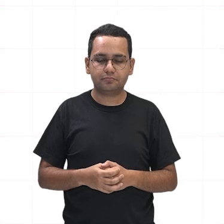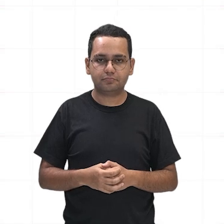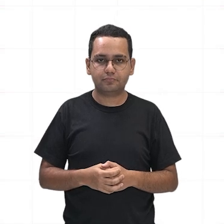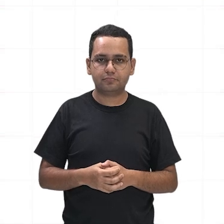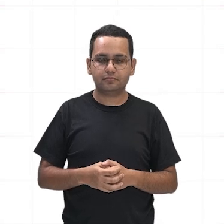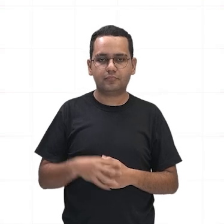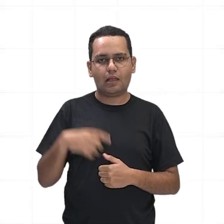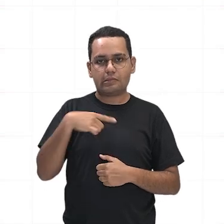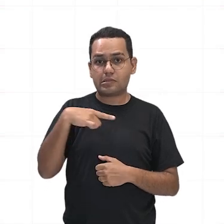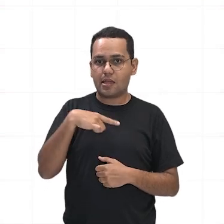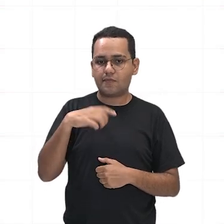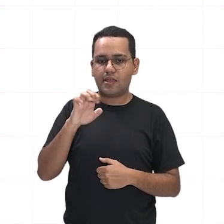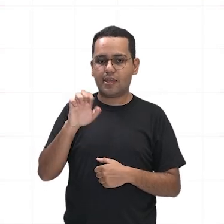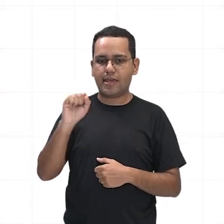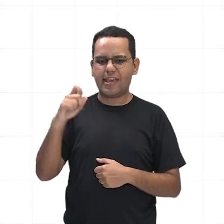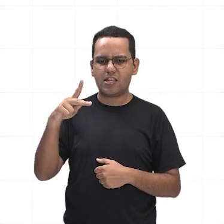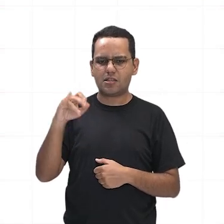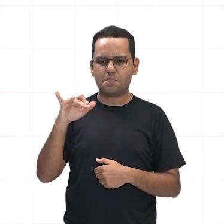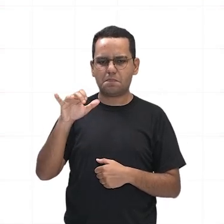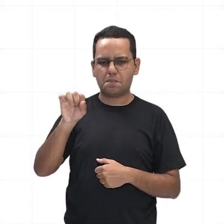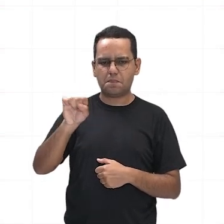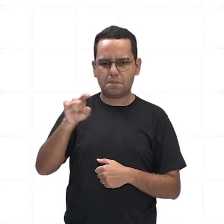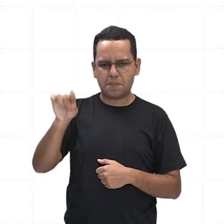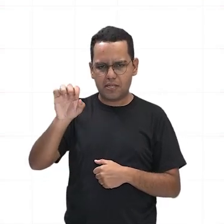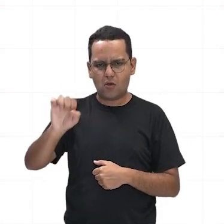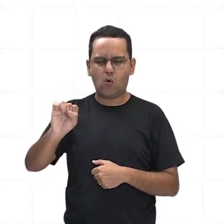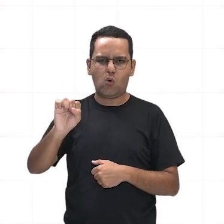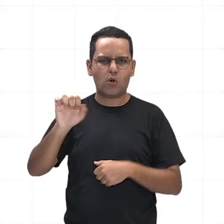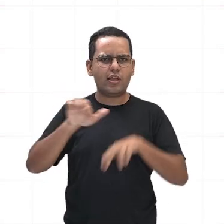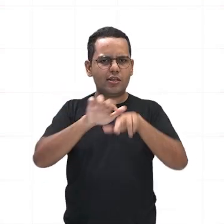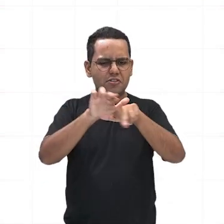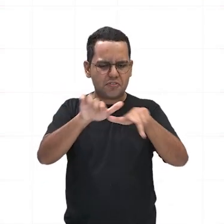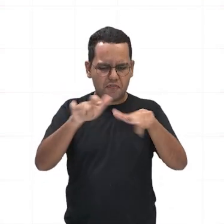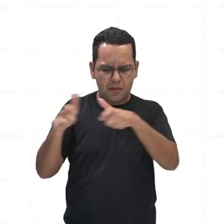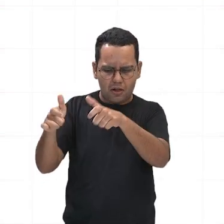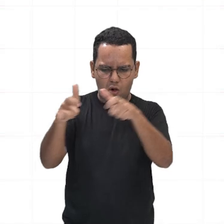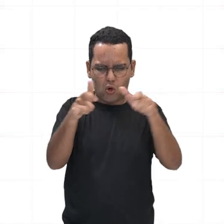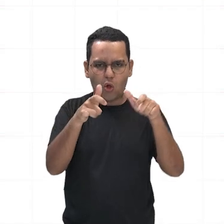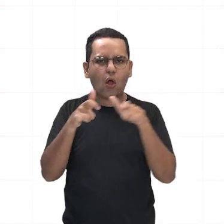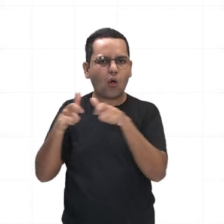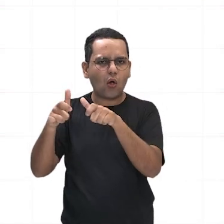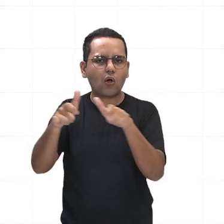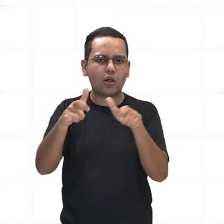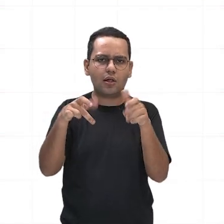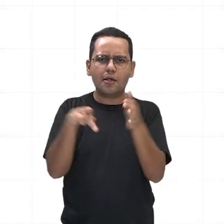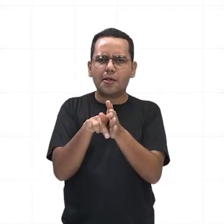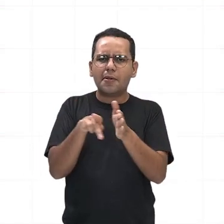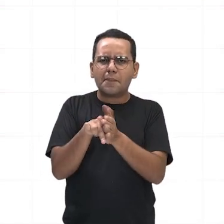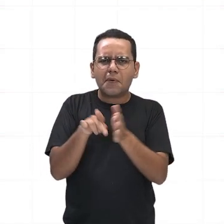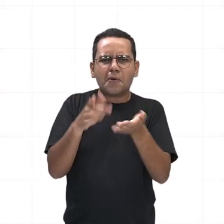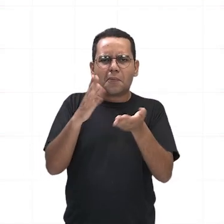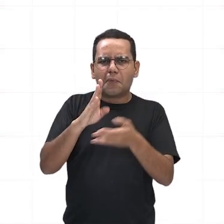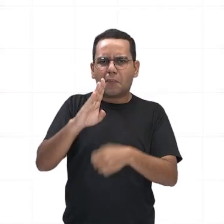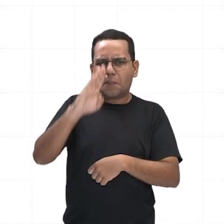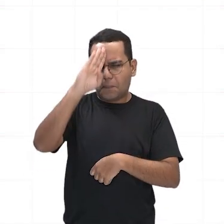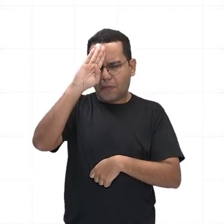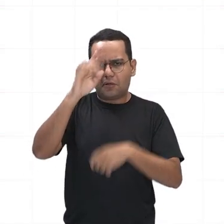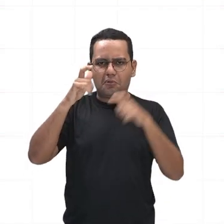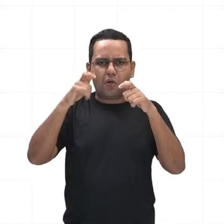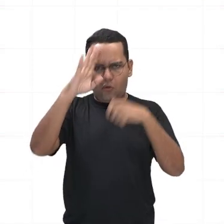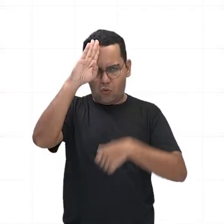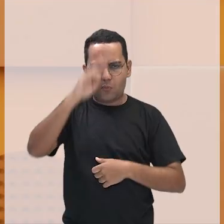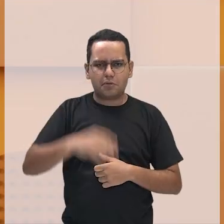Colocou espiões espalhados pelas províncias, então, do império. Mas, professora, para que ele vai